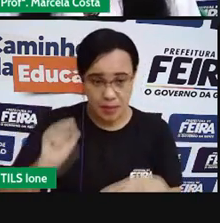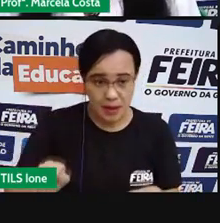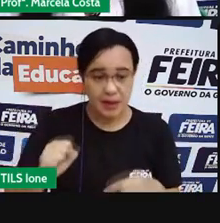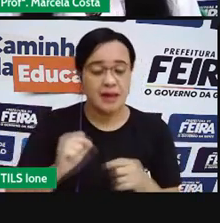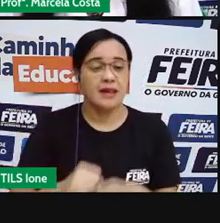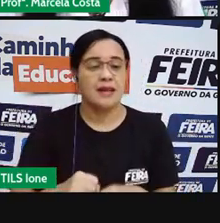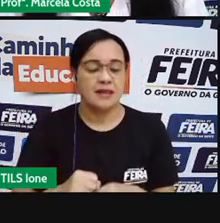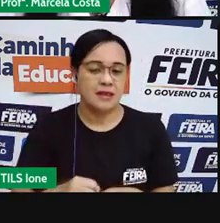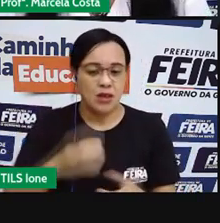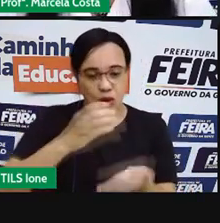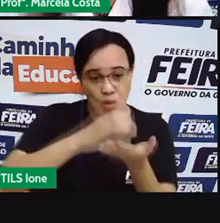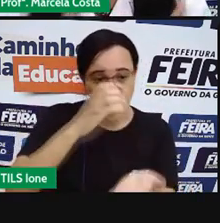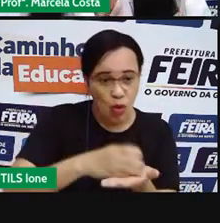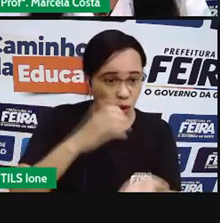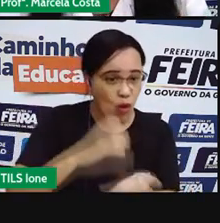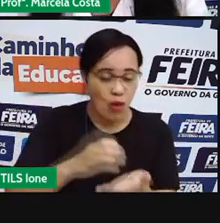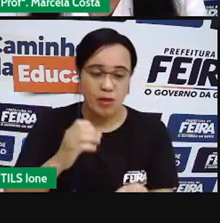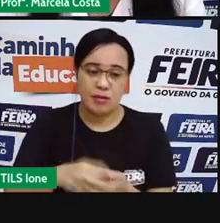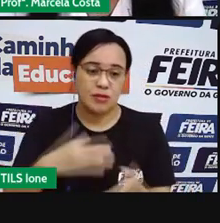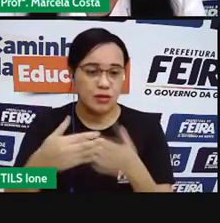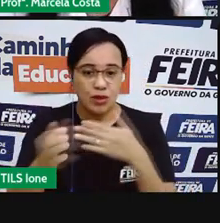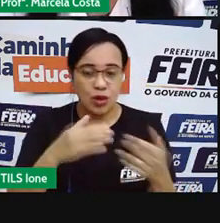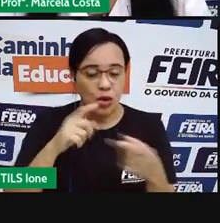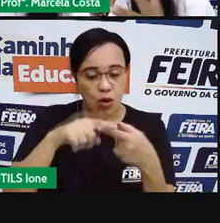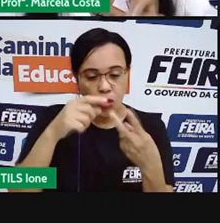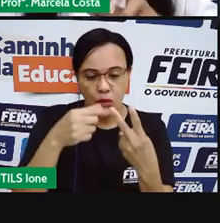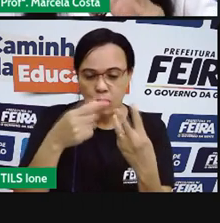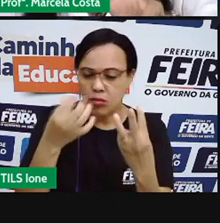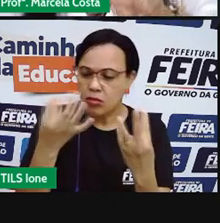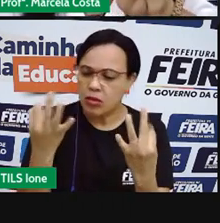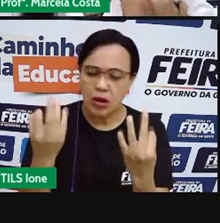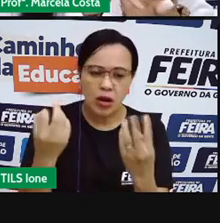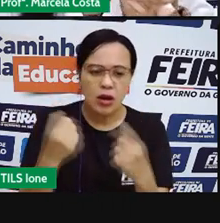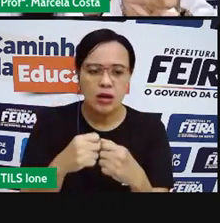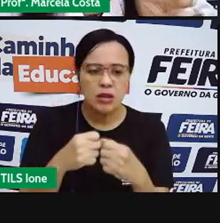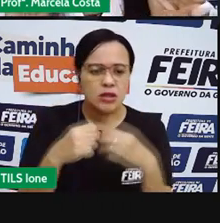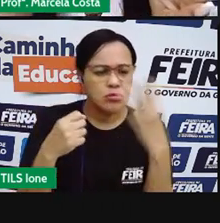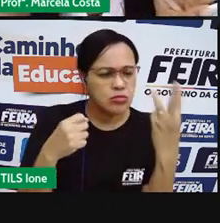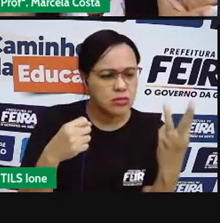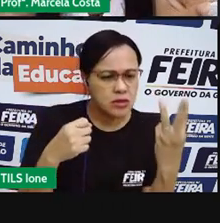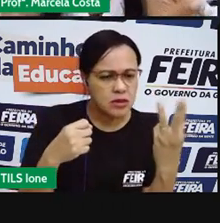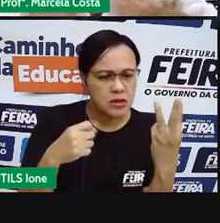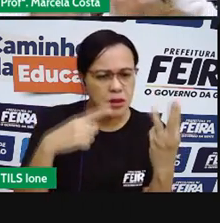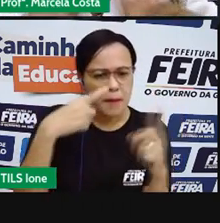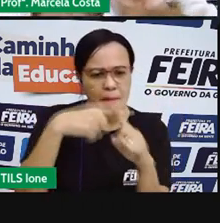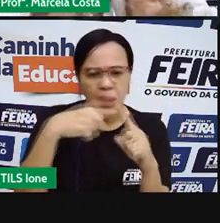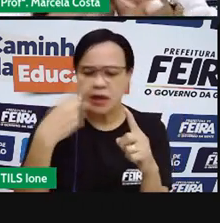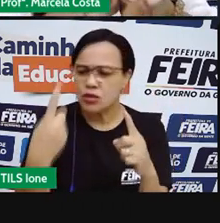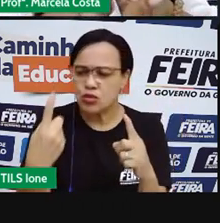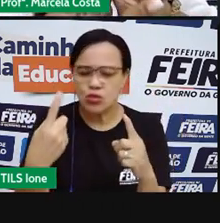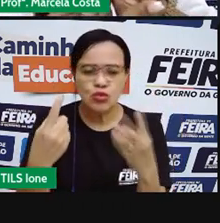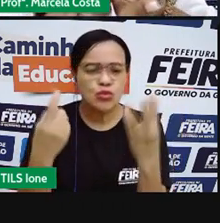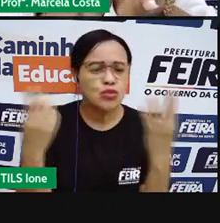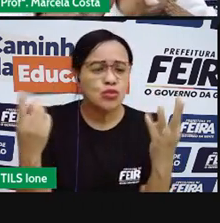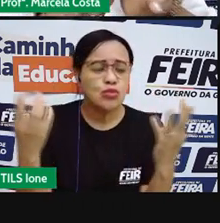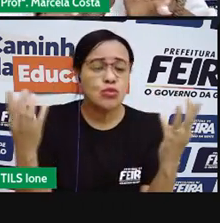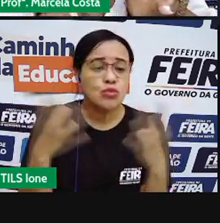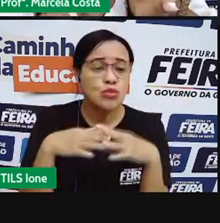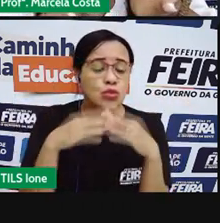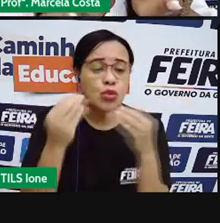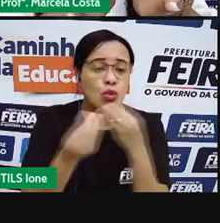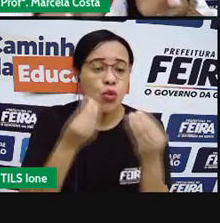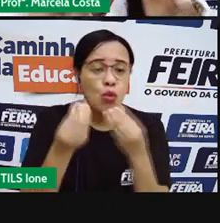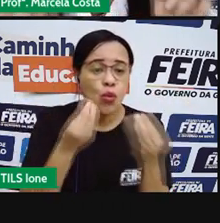copo descartável. Conte aí com os dedos da sua mão. Eu tenho 3 mais 1. Quanto foi que